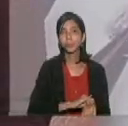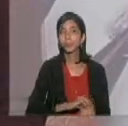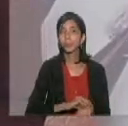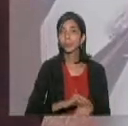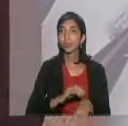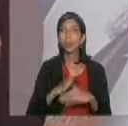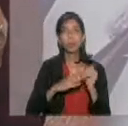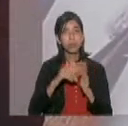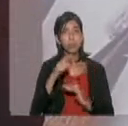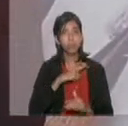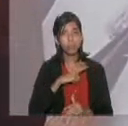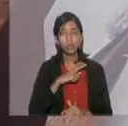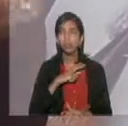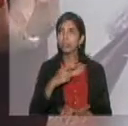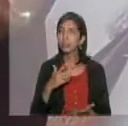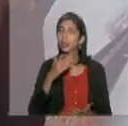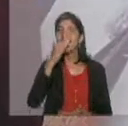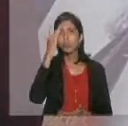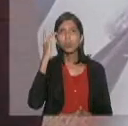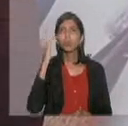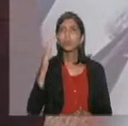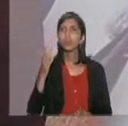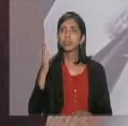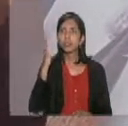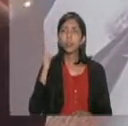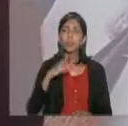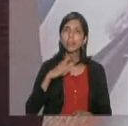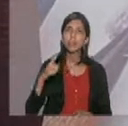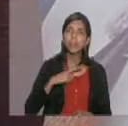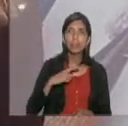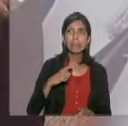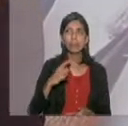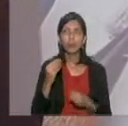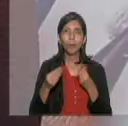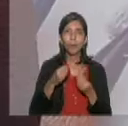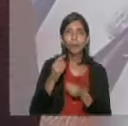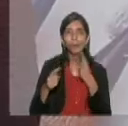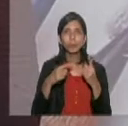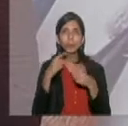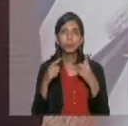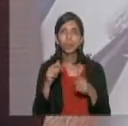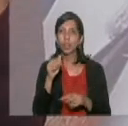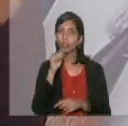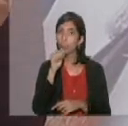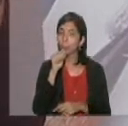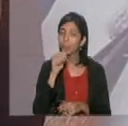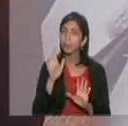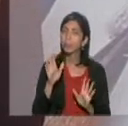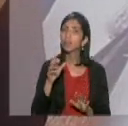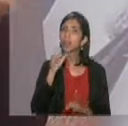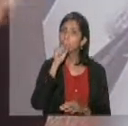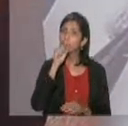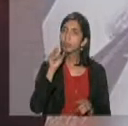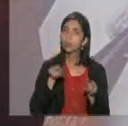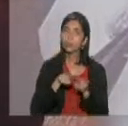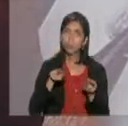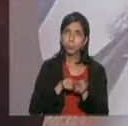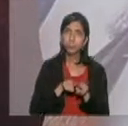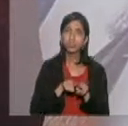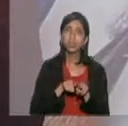passar uma... o dedinho assim do lado, nas laterais da bochecha, embaixo da língua, para ver se não sobrou nenhum pedacinho de comida. Suzana, a Ana Clara já engasgou assim de te